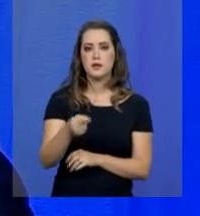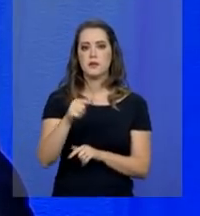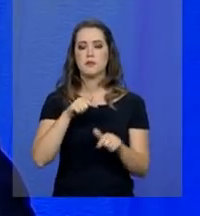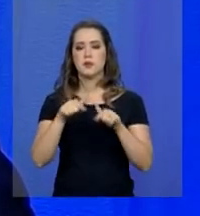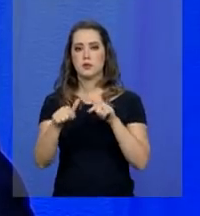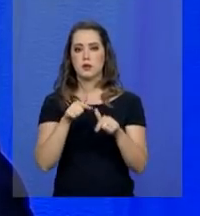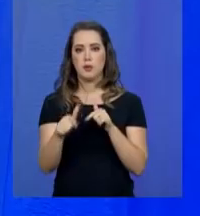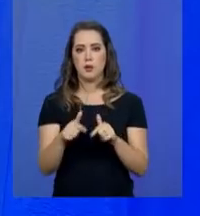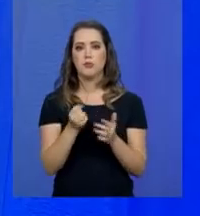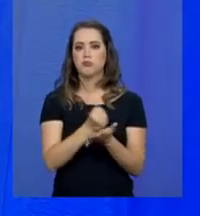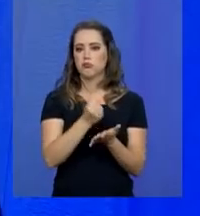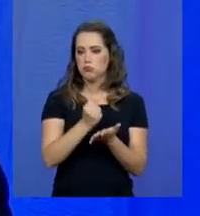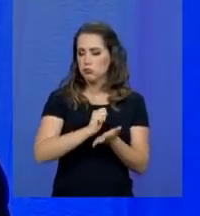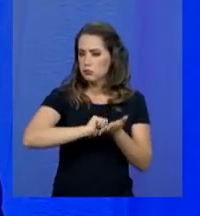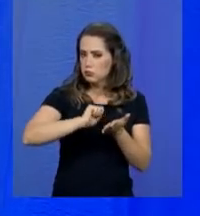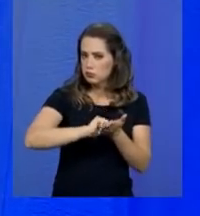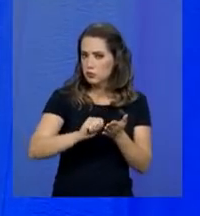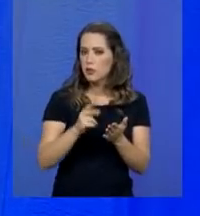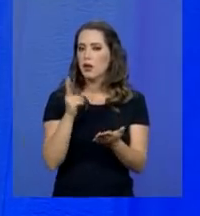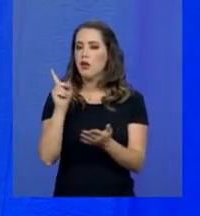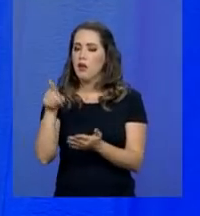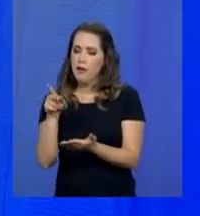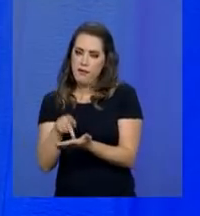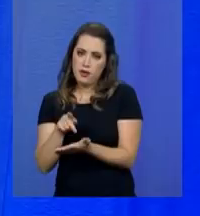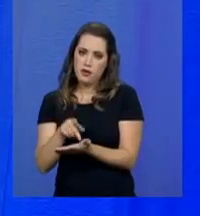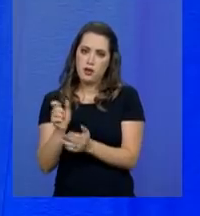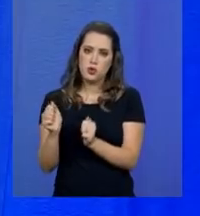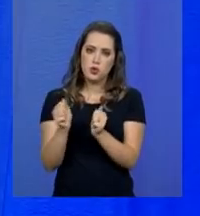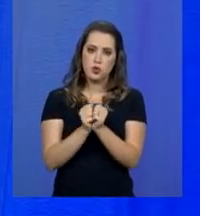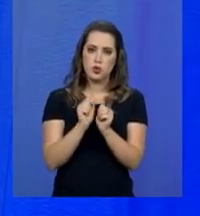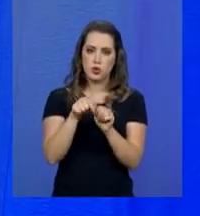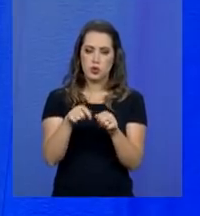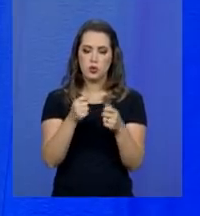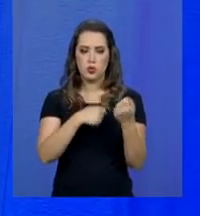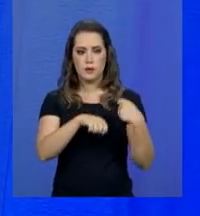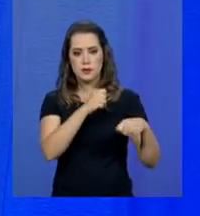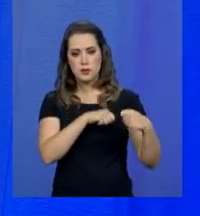empregos formais. É verdade que, em paralelo a essa agenda macroeconômica,